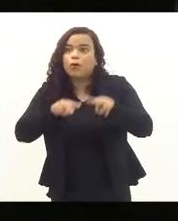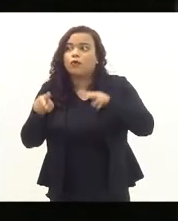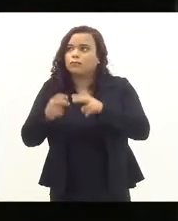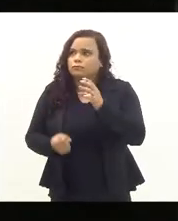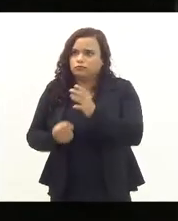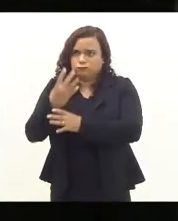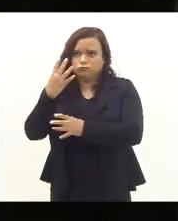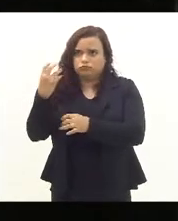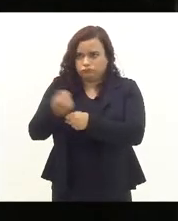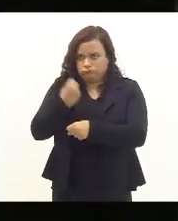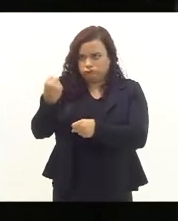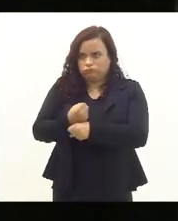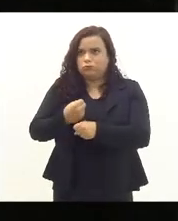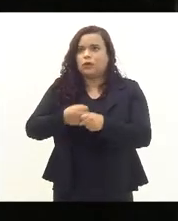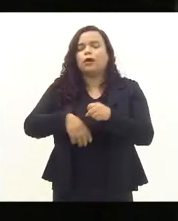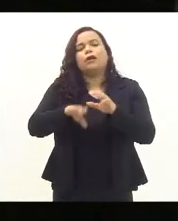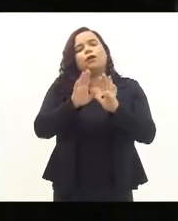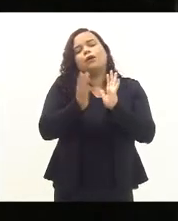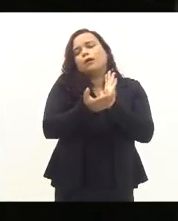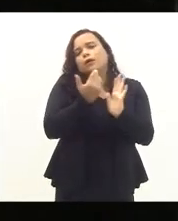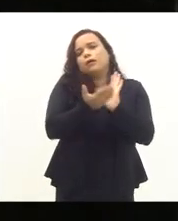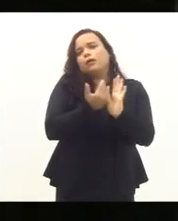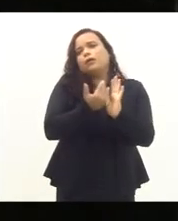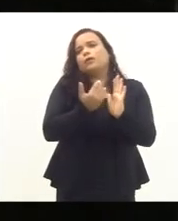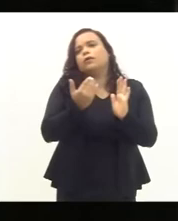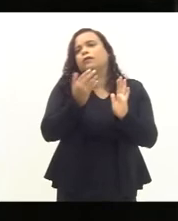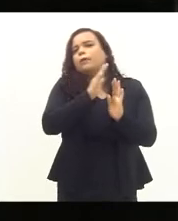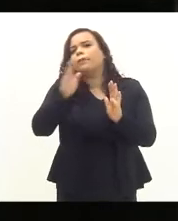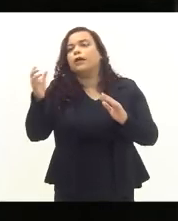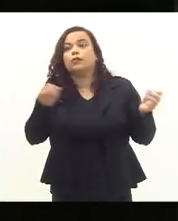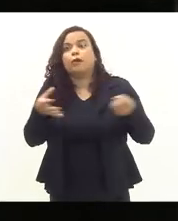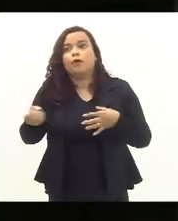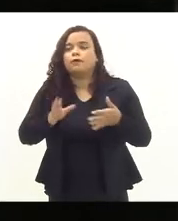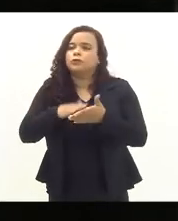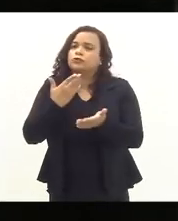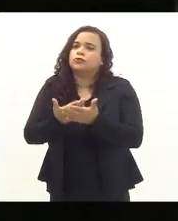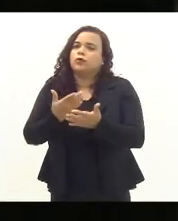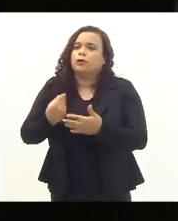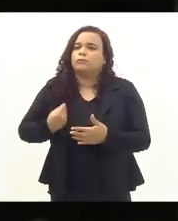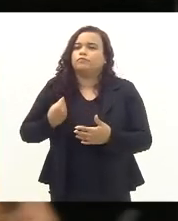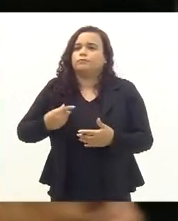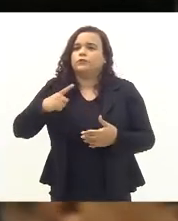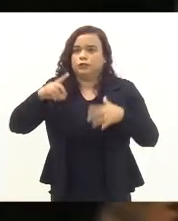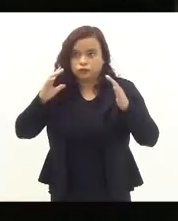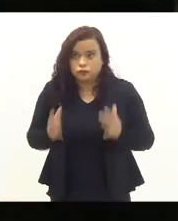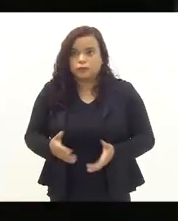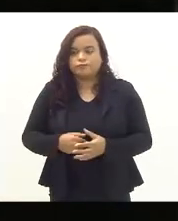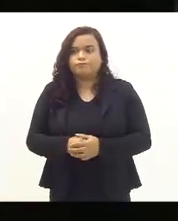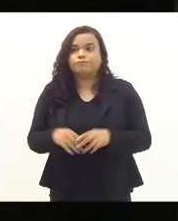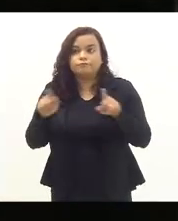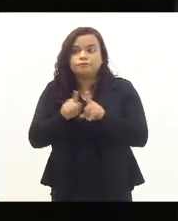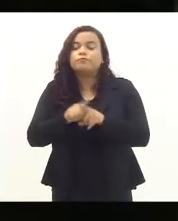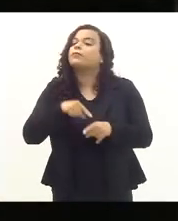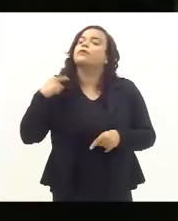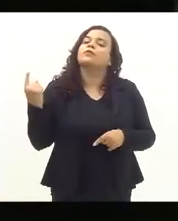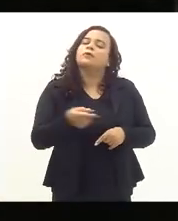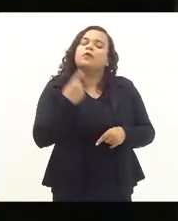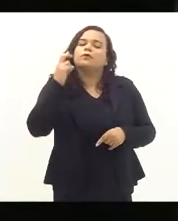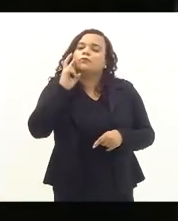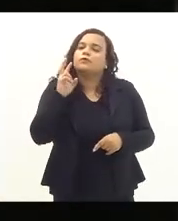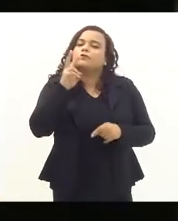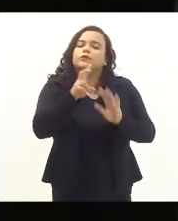bibliotecas nas escolas e por outro lado né é a nós não estamos